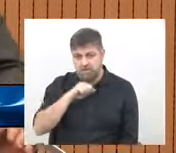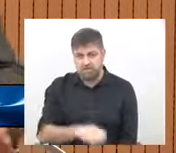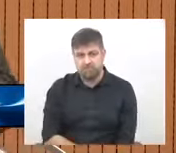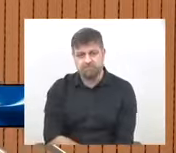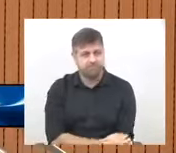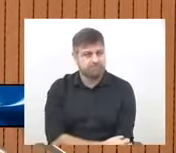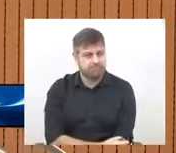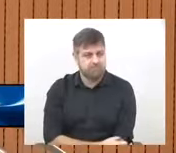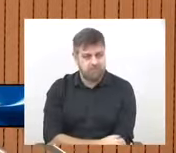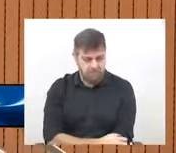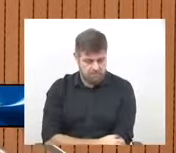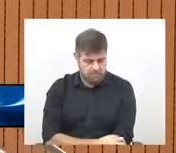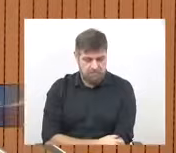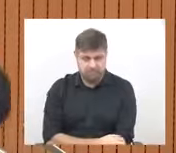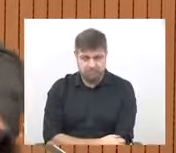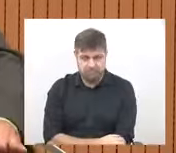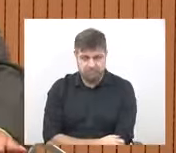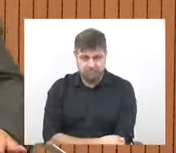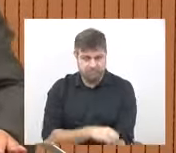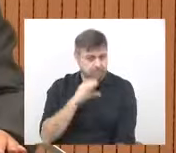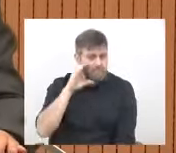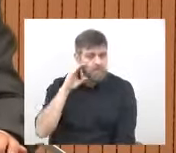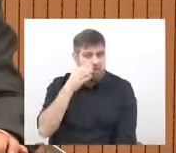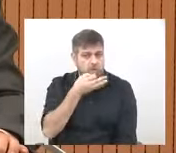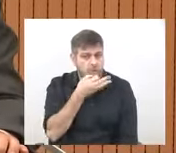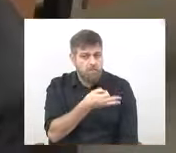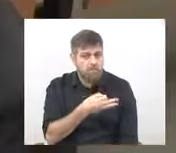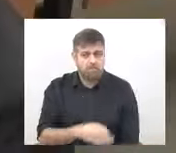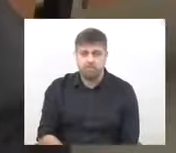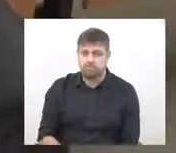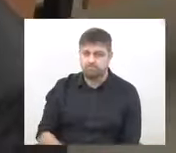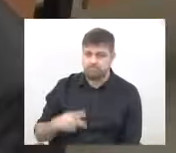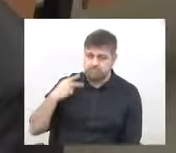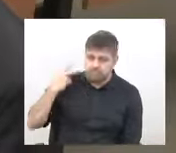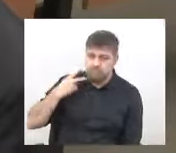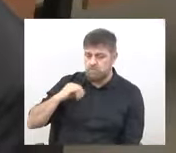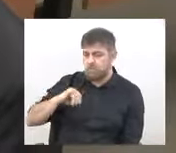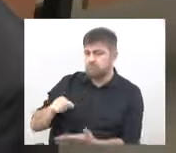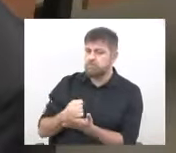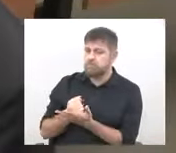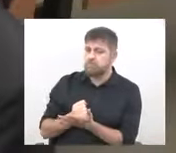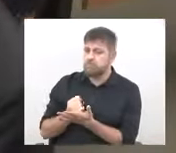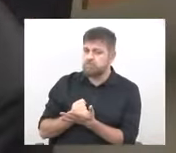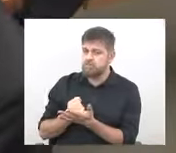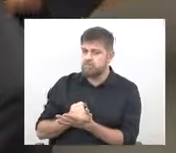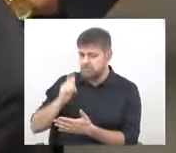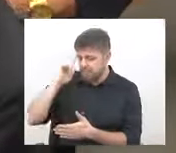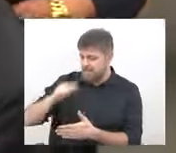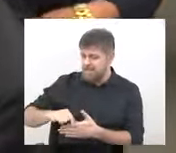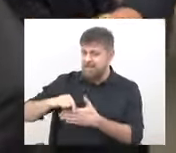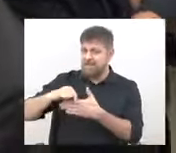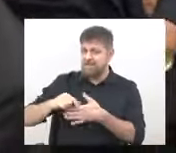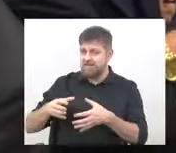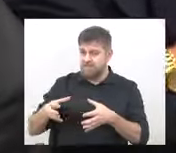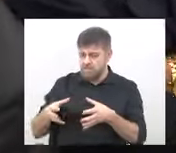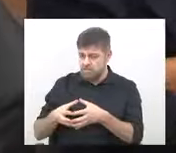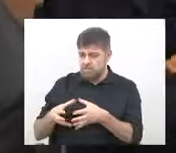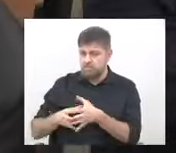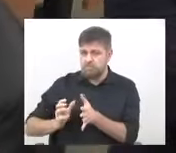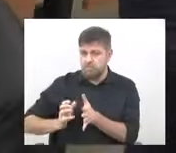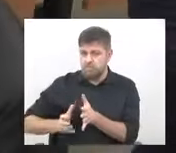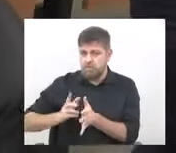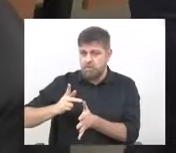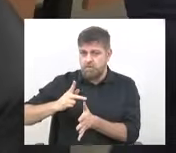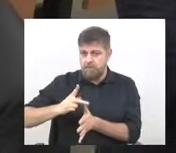Pois não, nobre querido amigo vereador Luiz Henrique Cirilo. Vereador Jorge da Farmácia, meu líder dentro da bancada do